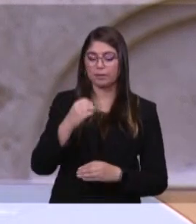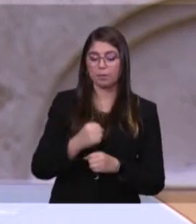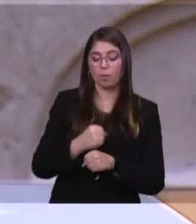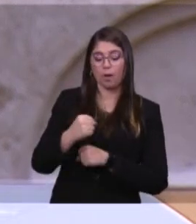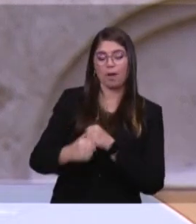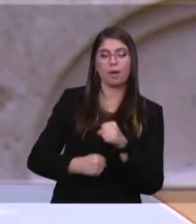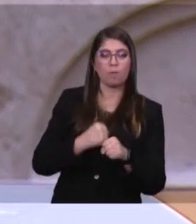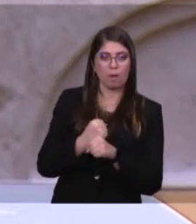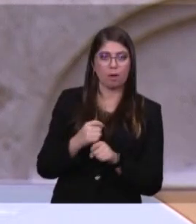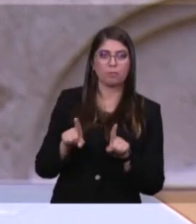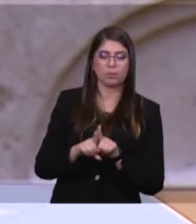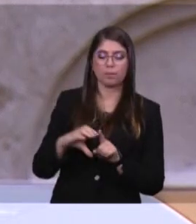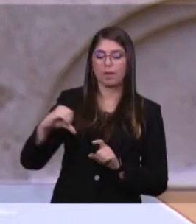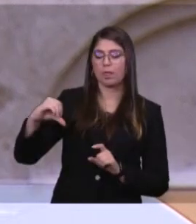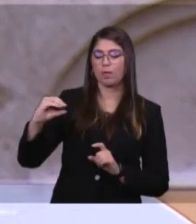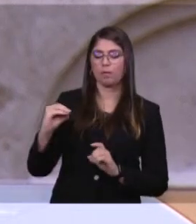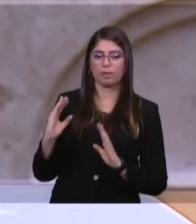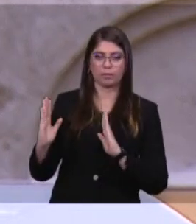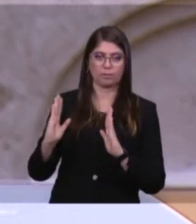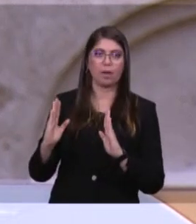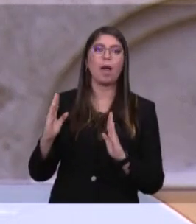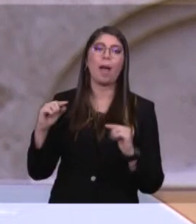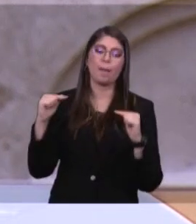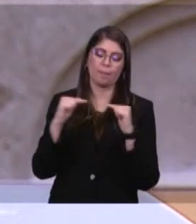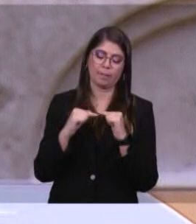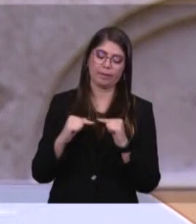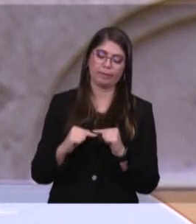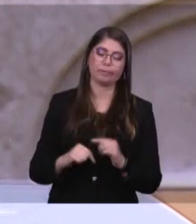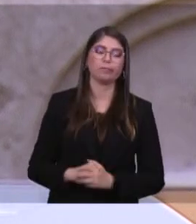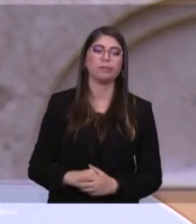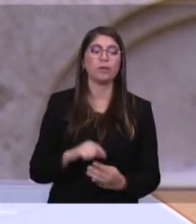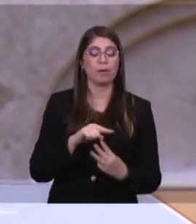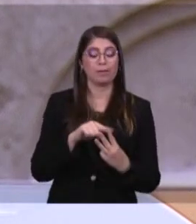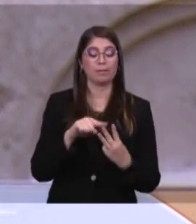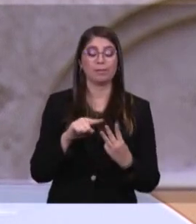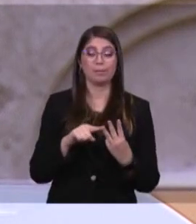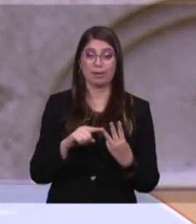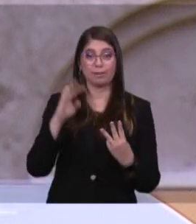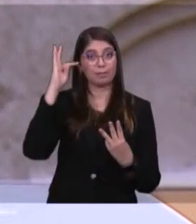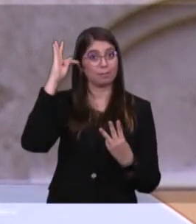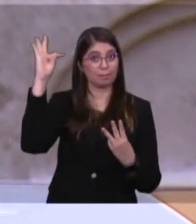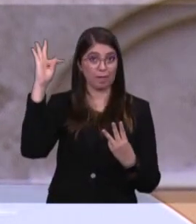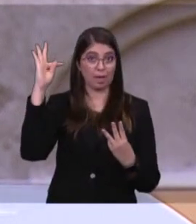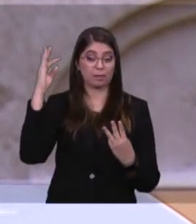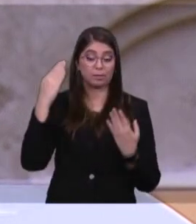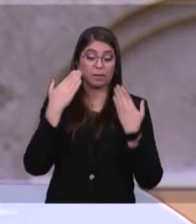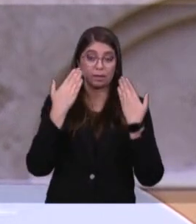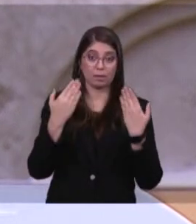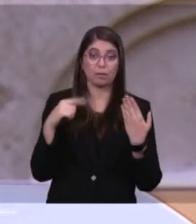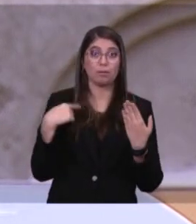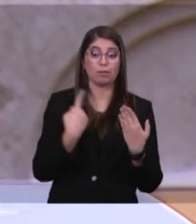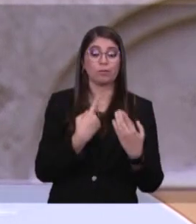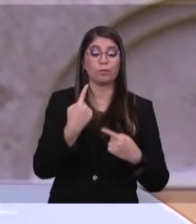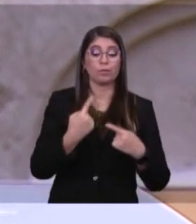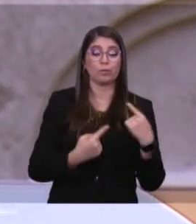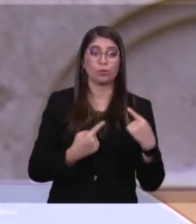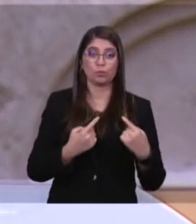e nonagesimal. Portanto, essas são as três teses postas na mesa sobre as quais o tribunal